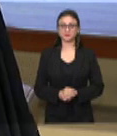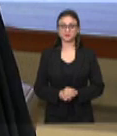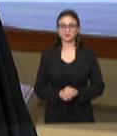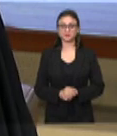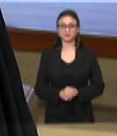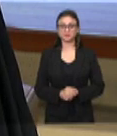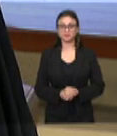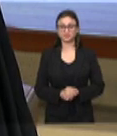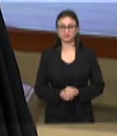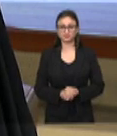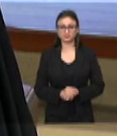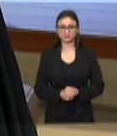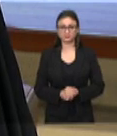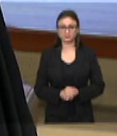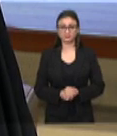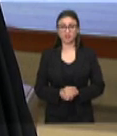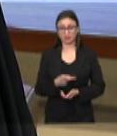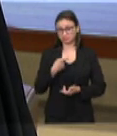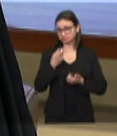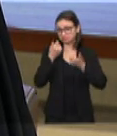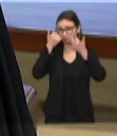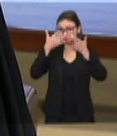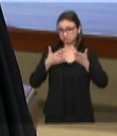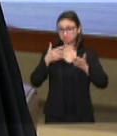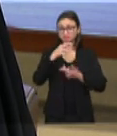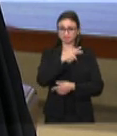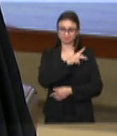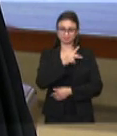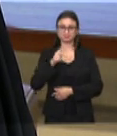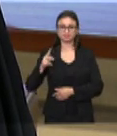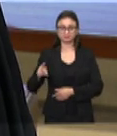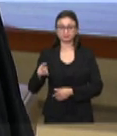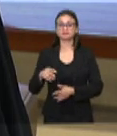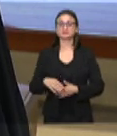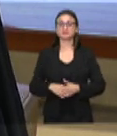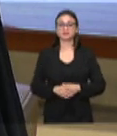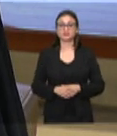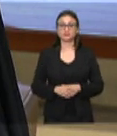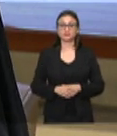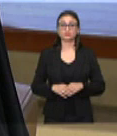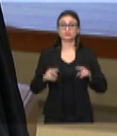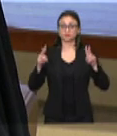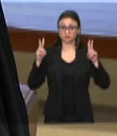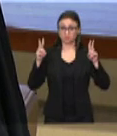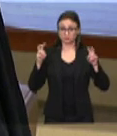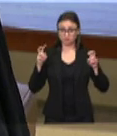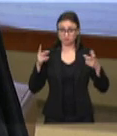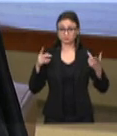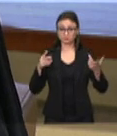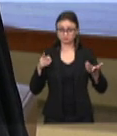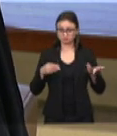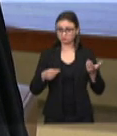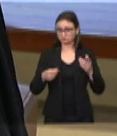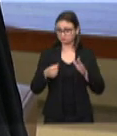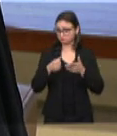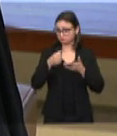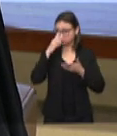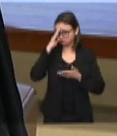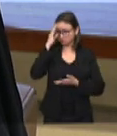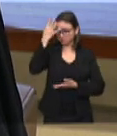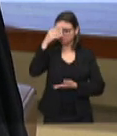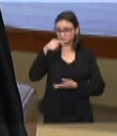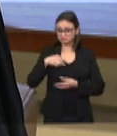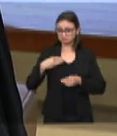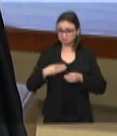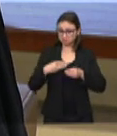Ele tem pele clara, cabelos grisalhos, é calvo na parte superior, tem sobrancelhas volumosas e grisalhas,